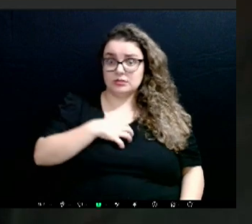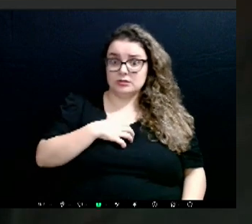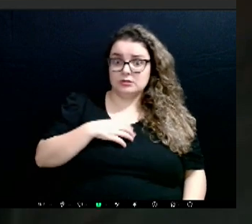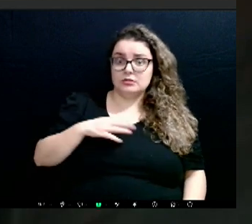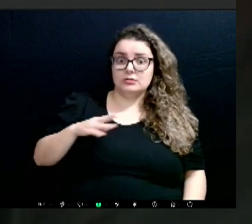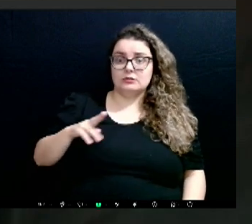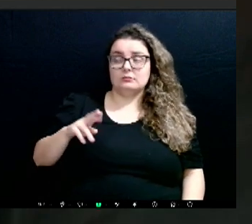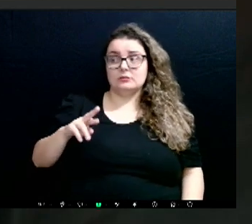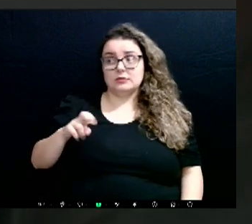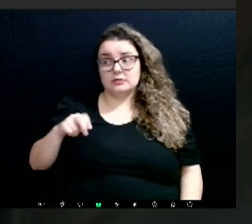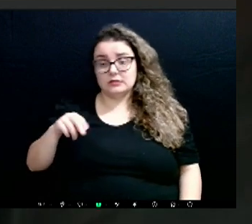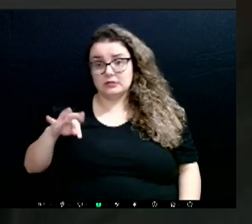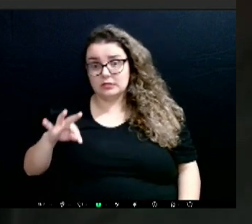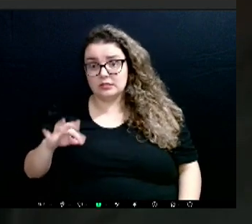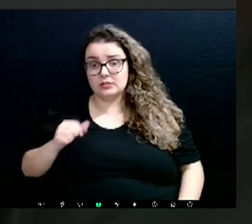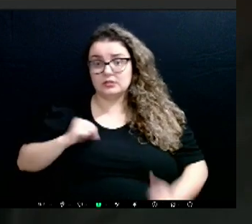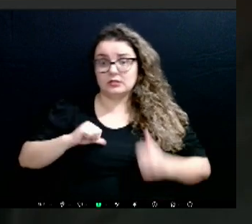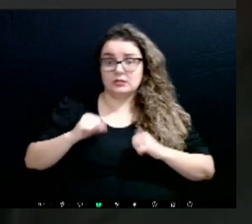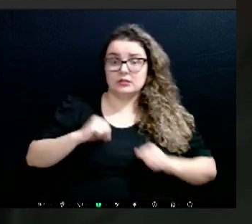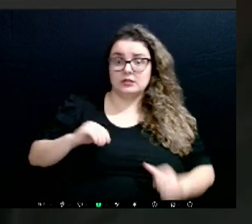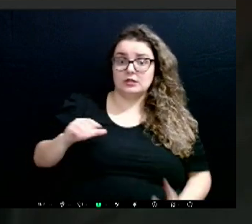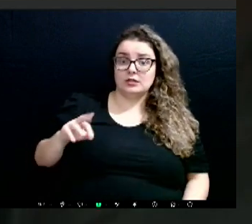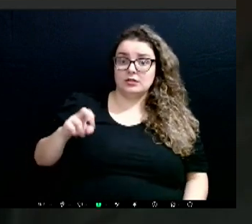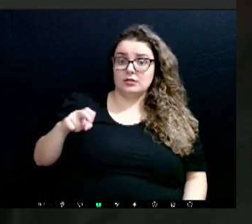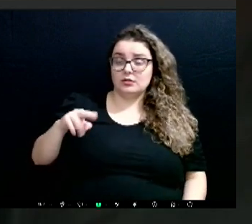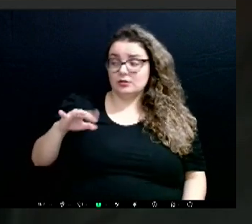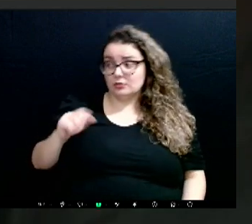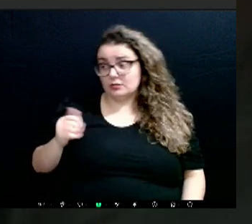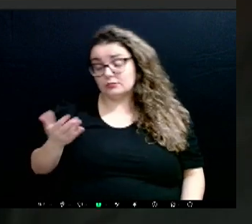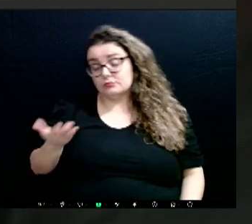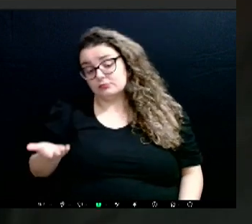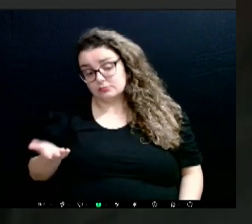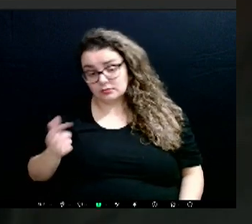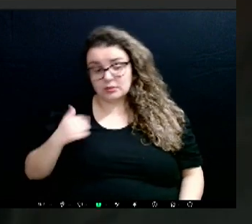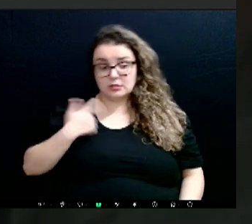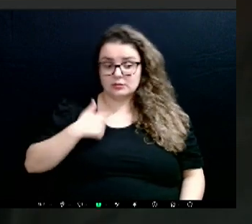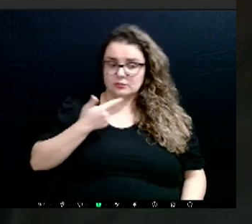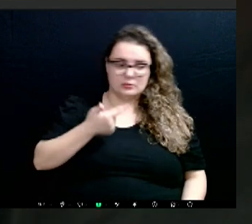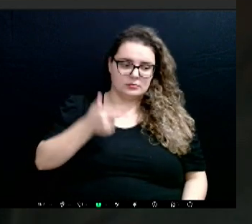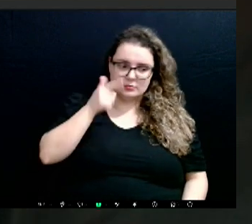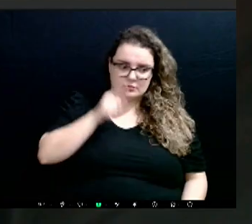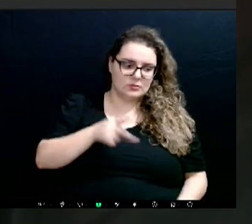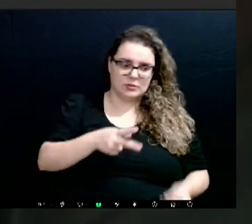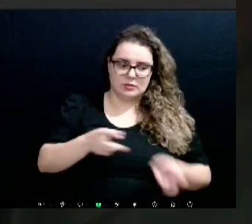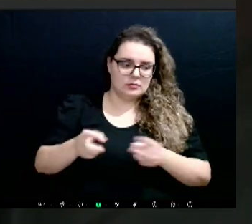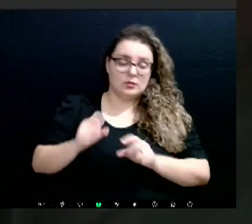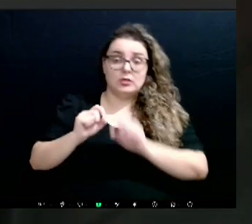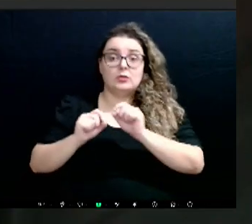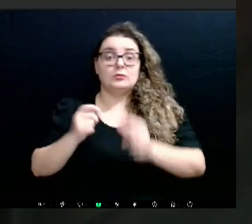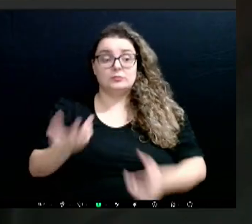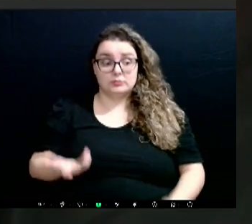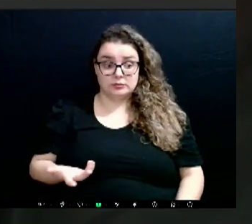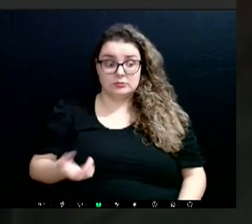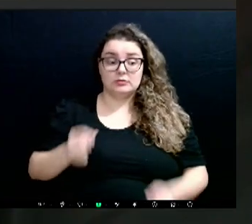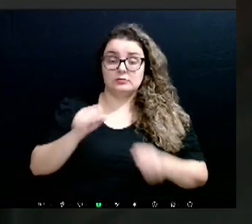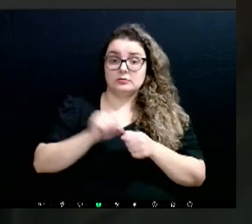de ansiedade crônica, já que a gente não se dá conta do que nós estamos fazendo com a gente mesmo, né? Com